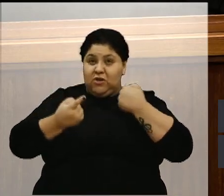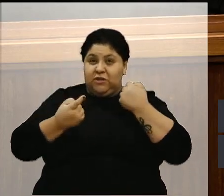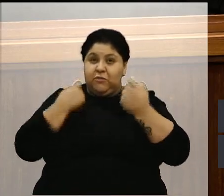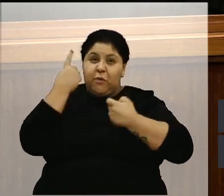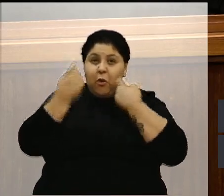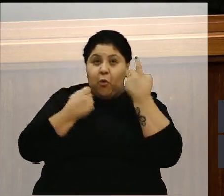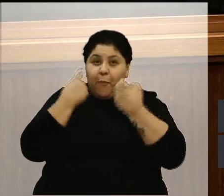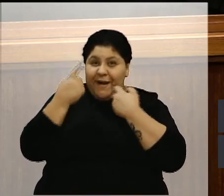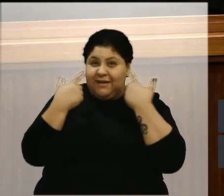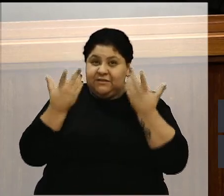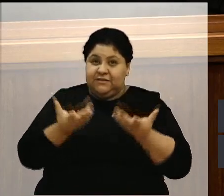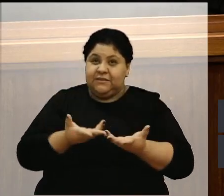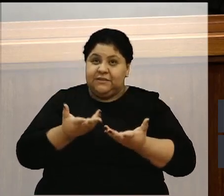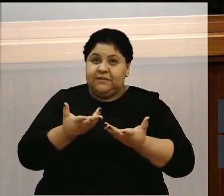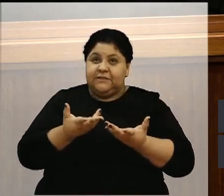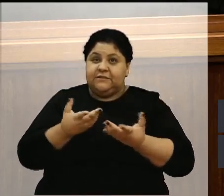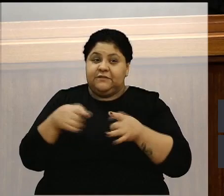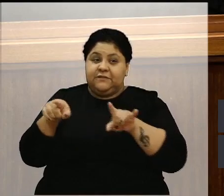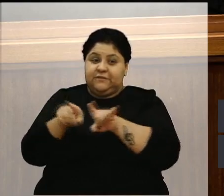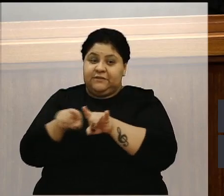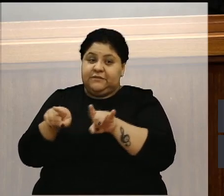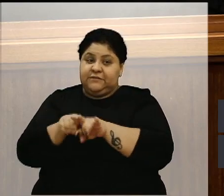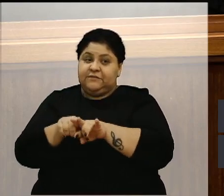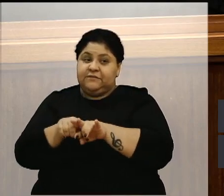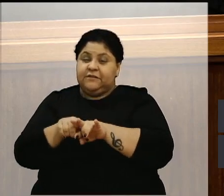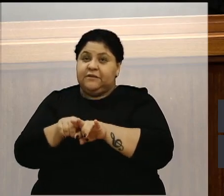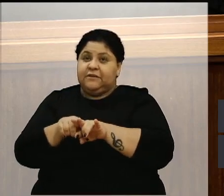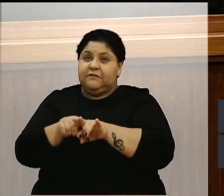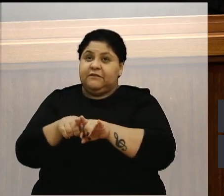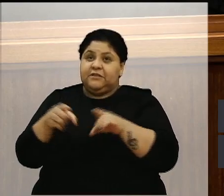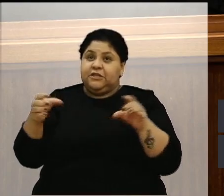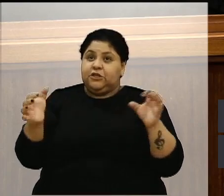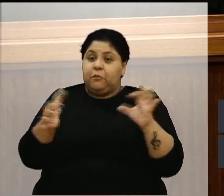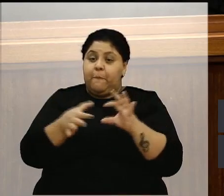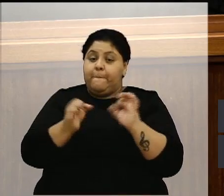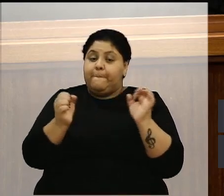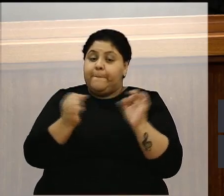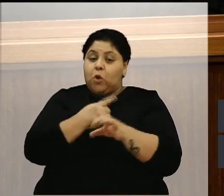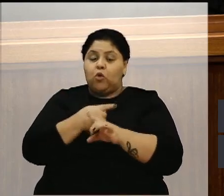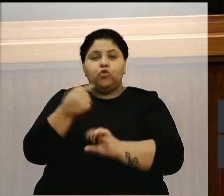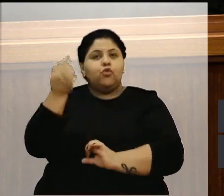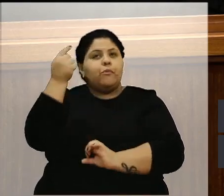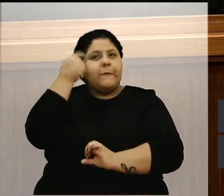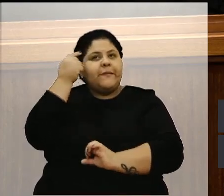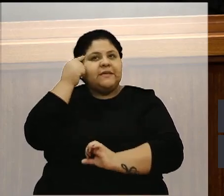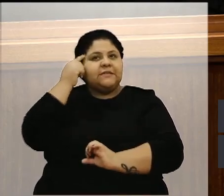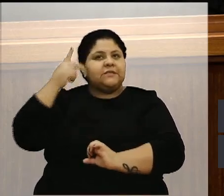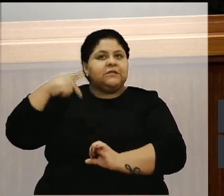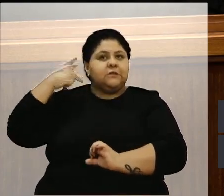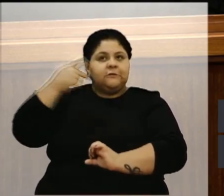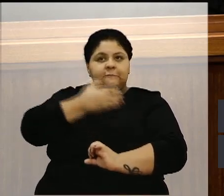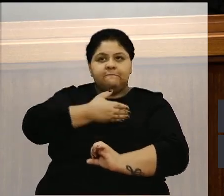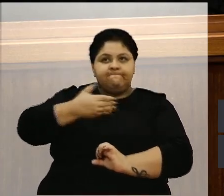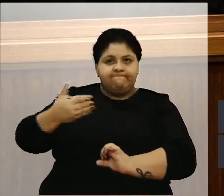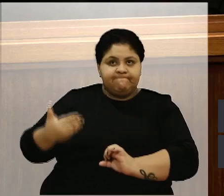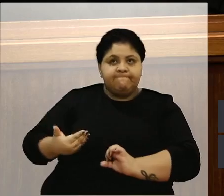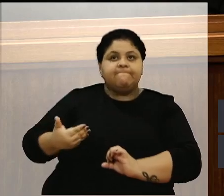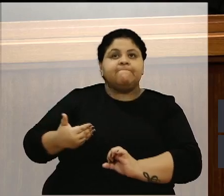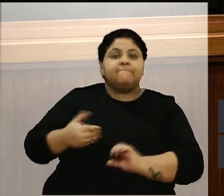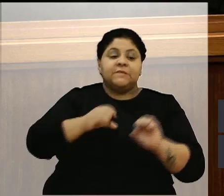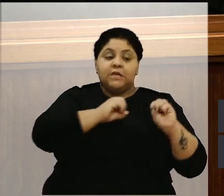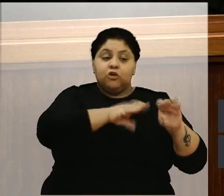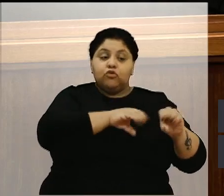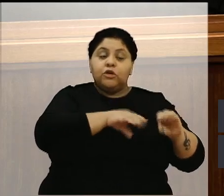questão e que coletivamente a gente está disposto a pensar políticas públicas, políticas educacionais